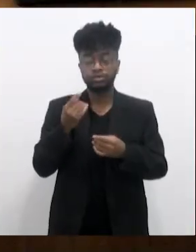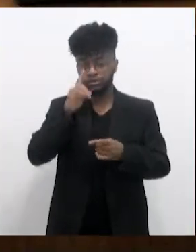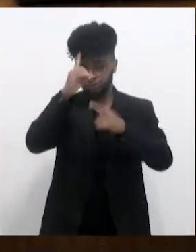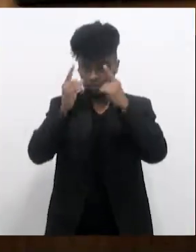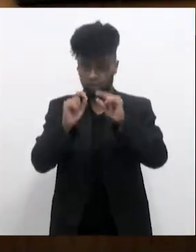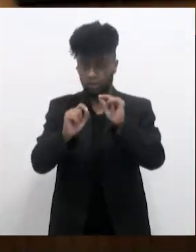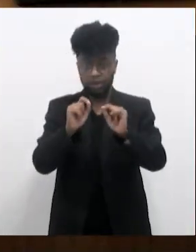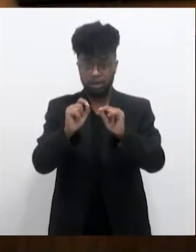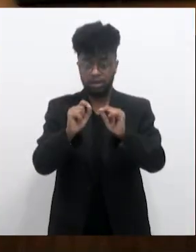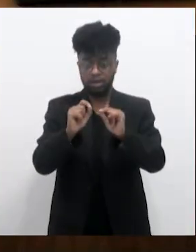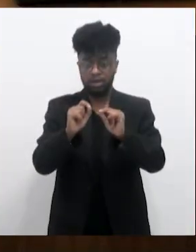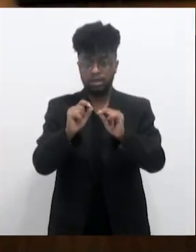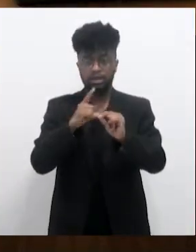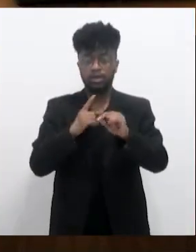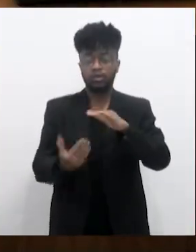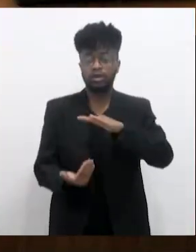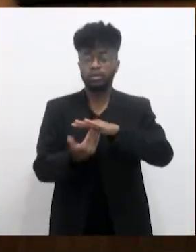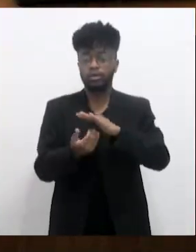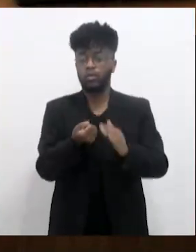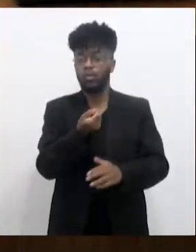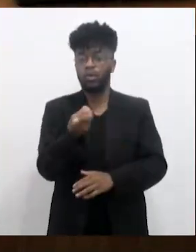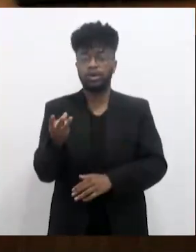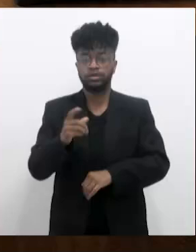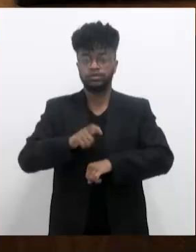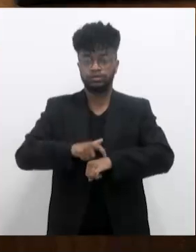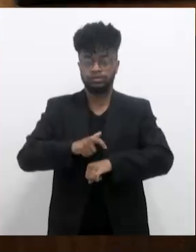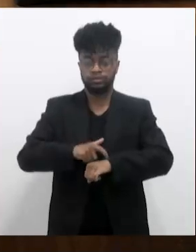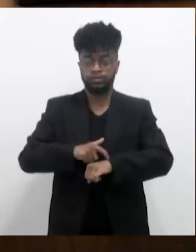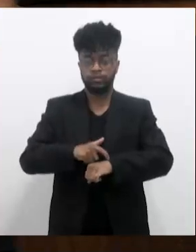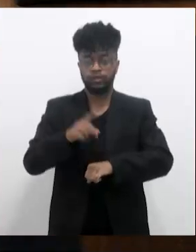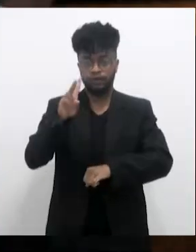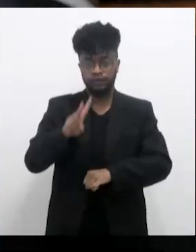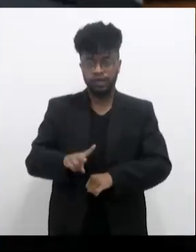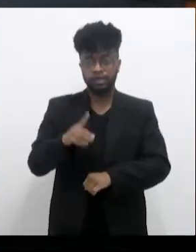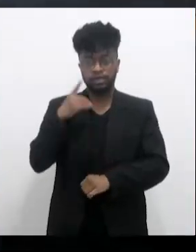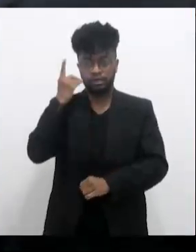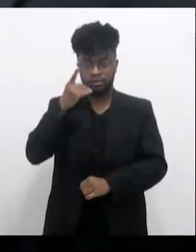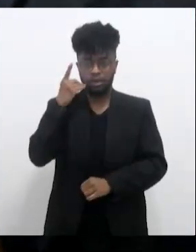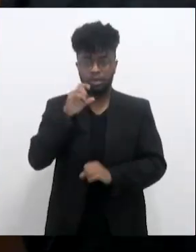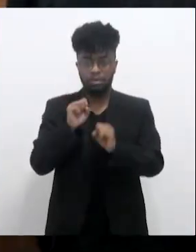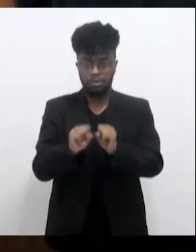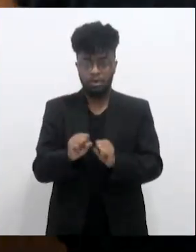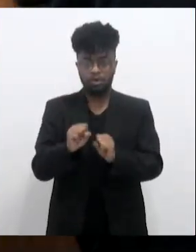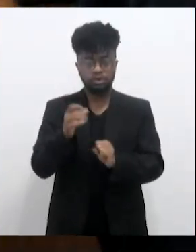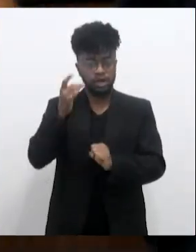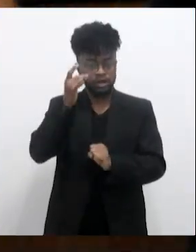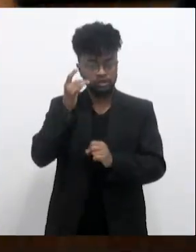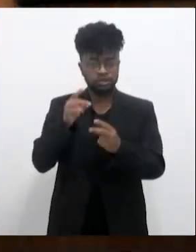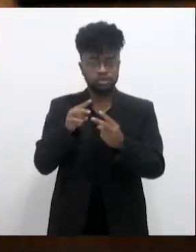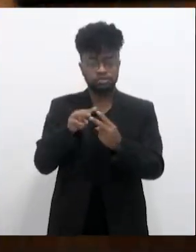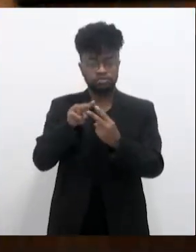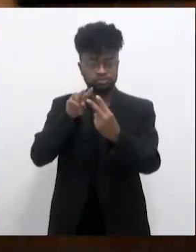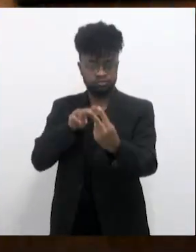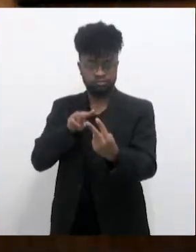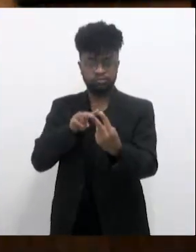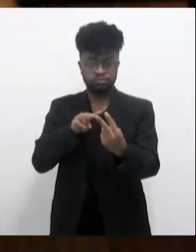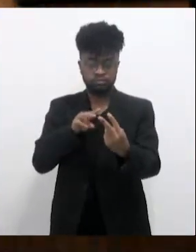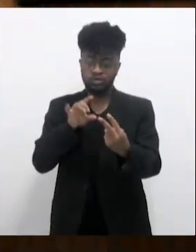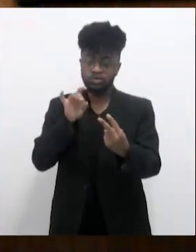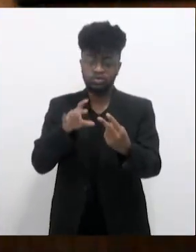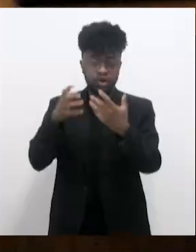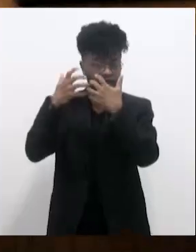limitar um número de vezes que o deputado pudesse estar online, não presente. É apenas